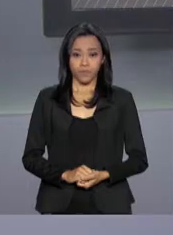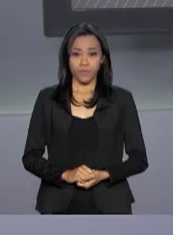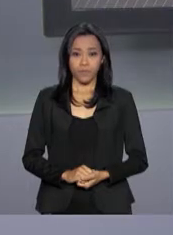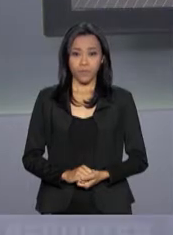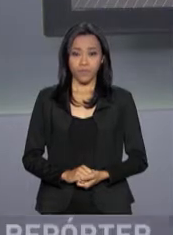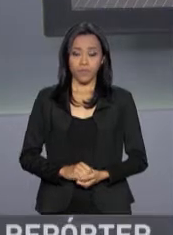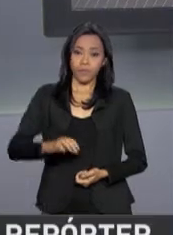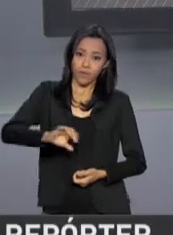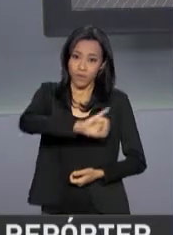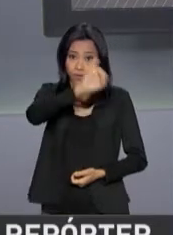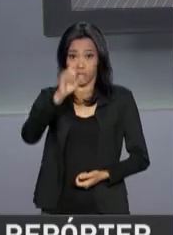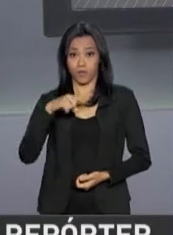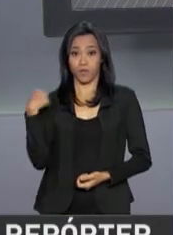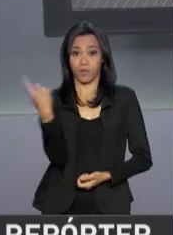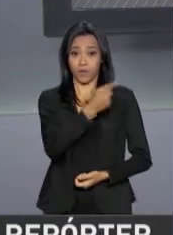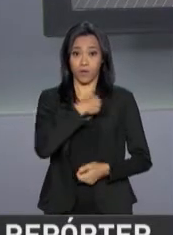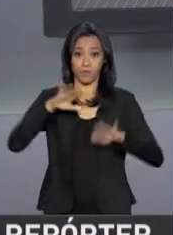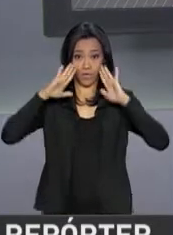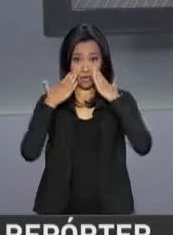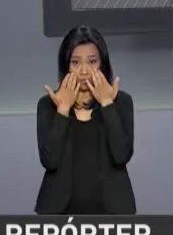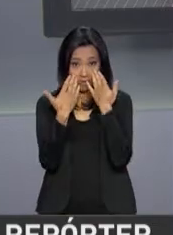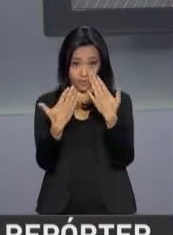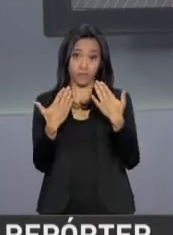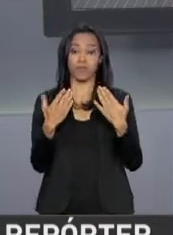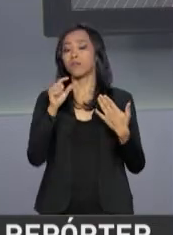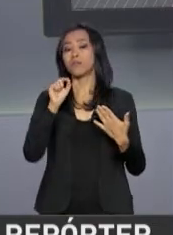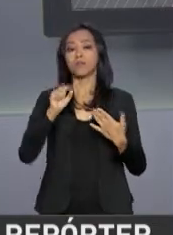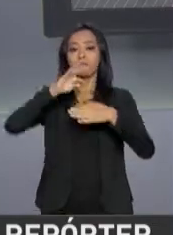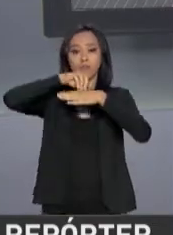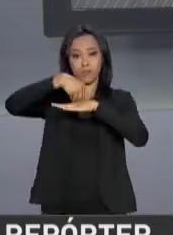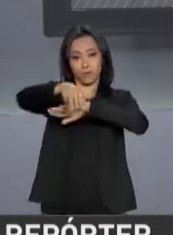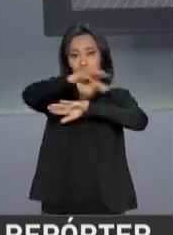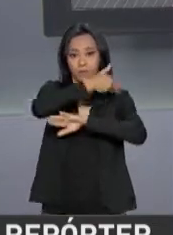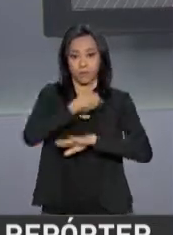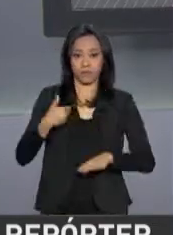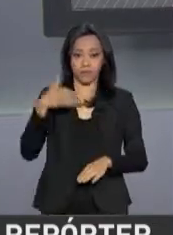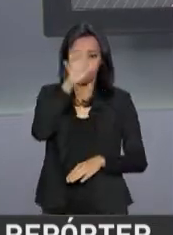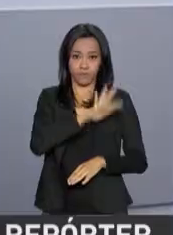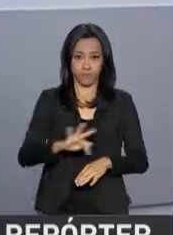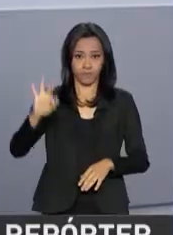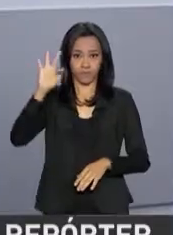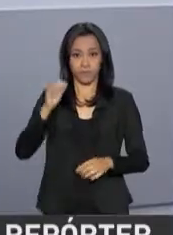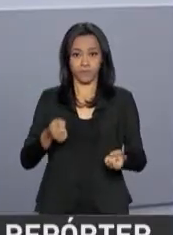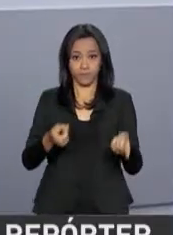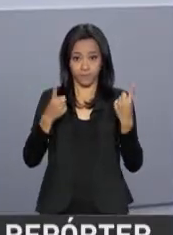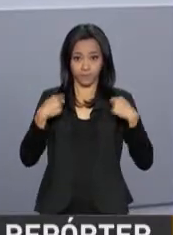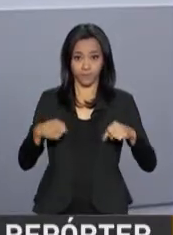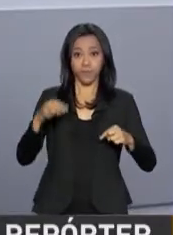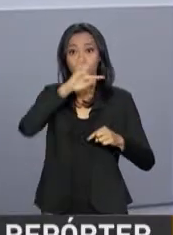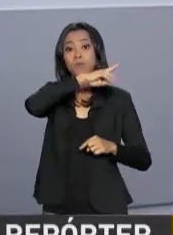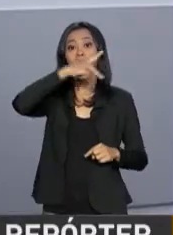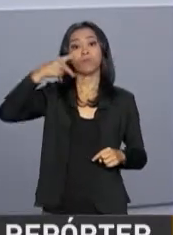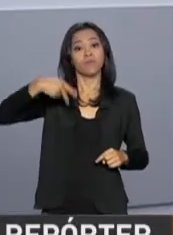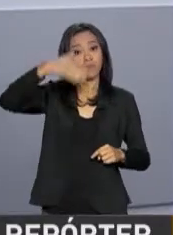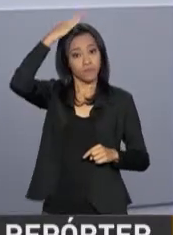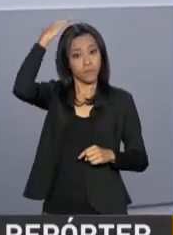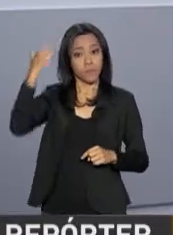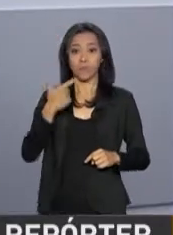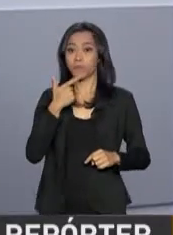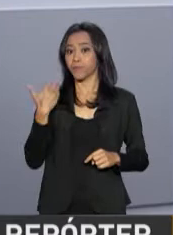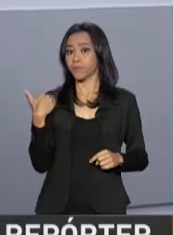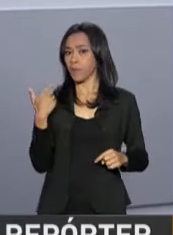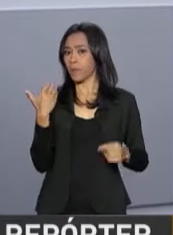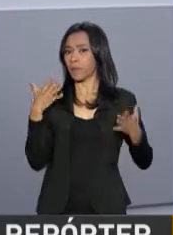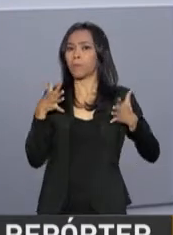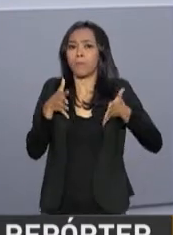lá estamos de volta com repórter nbr as notícias do governo federal o presidente michel temer participou agora